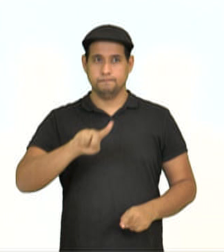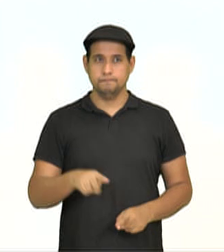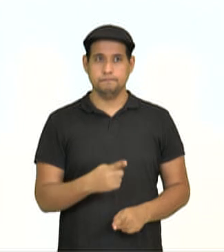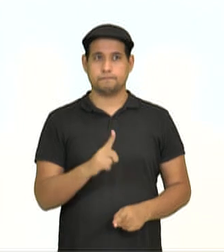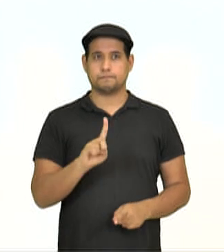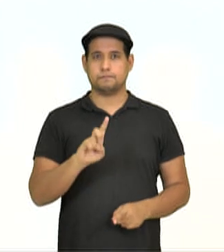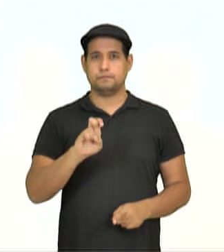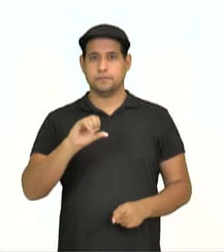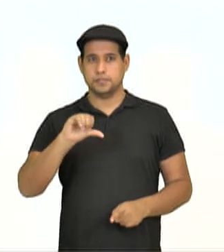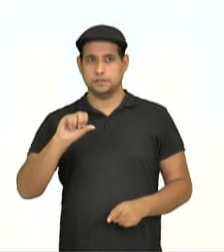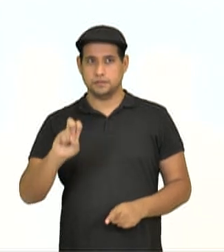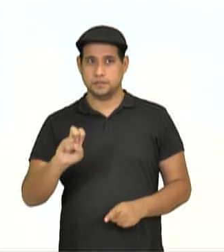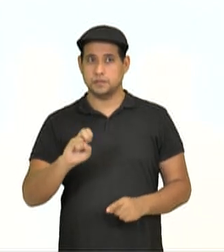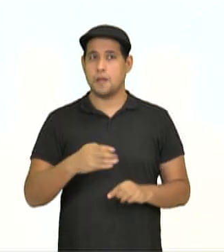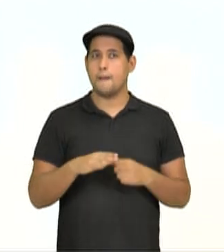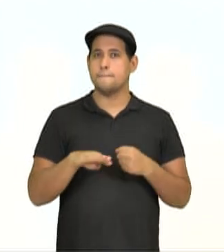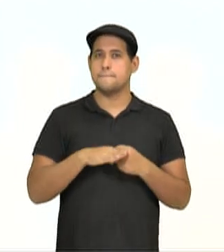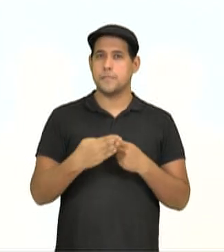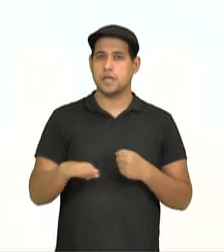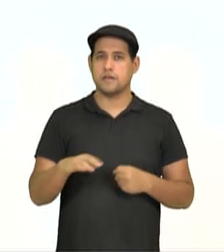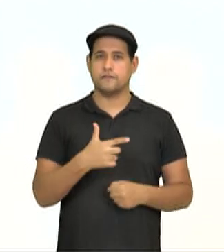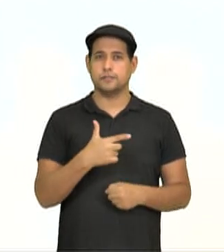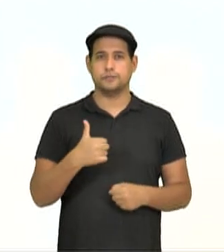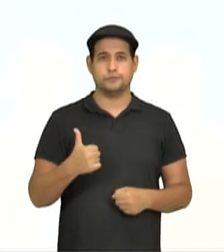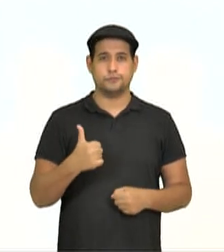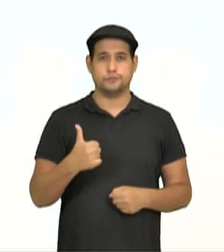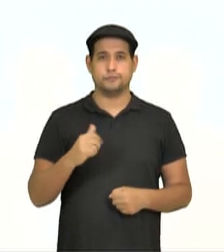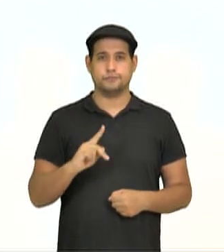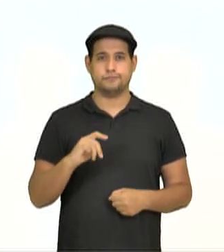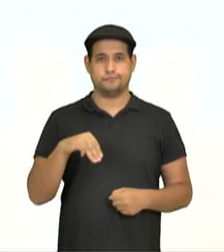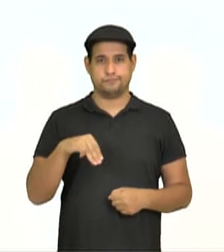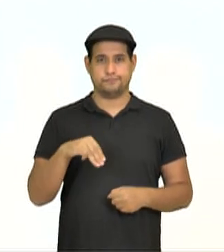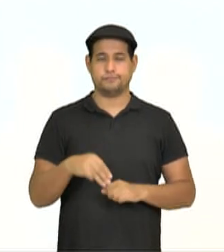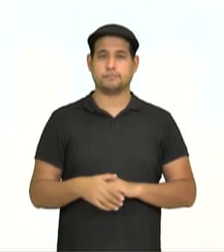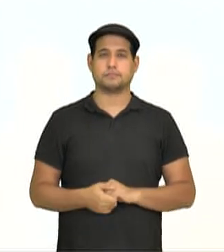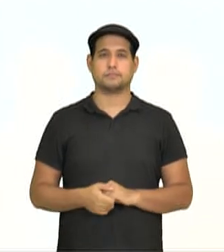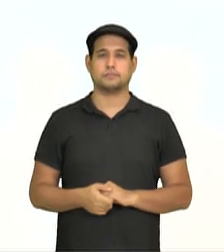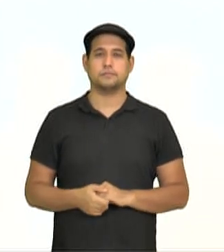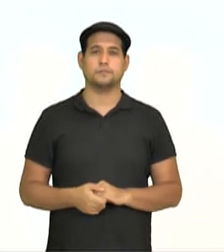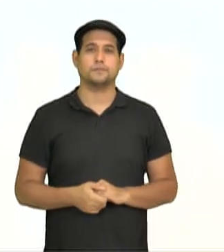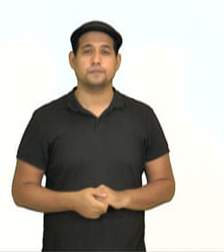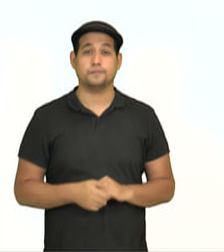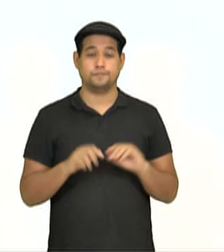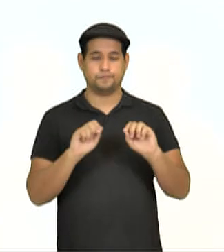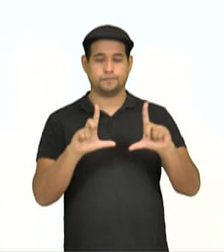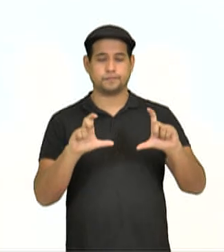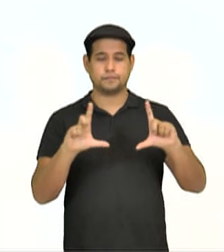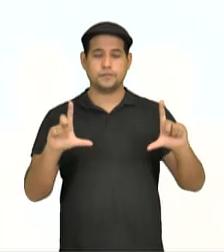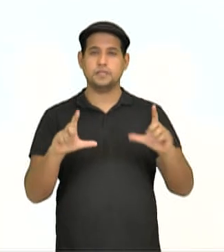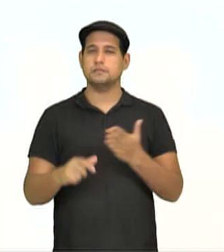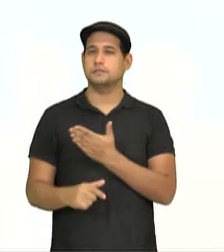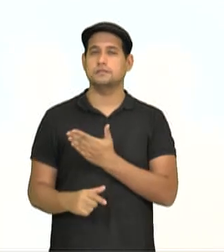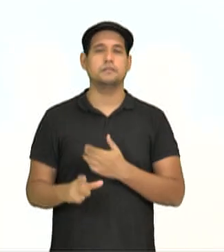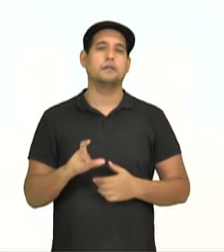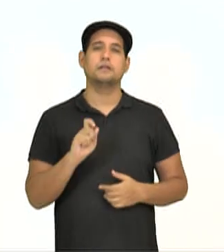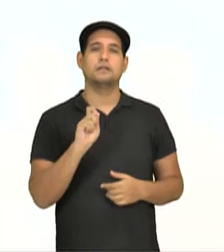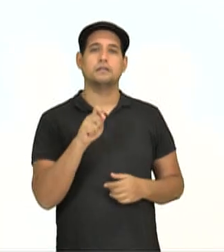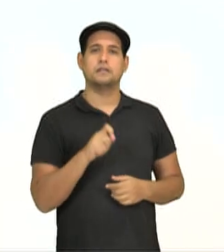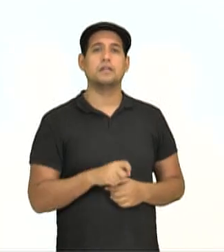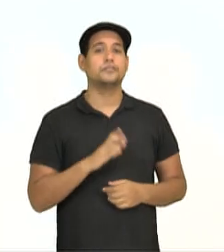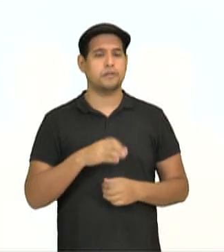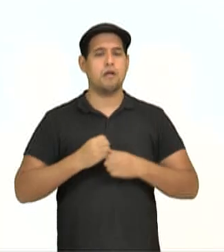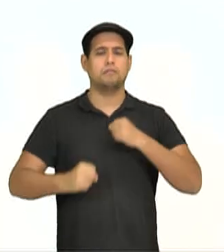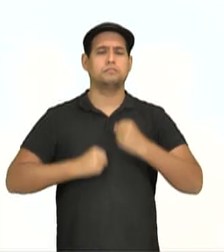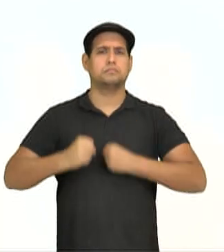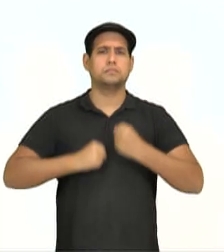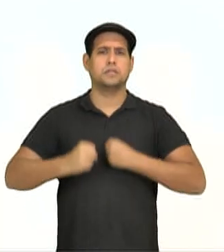meia maratona 21 quilômetros ou 21.000 metros. Aí aqui na imagem vocês podem ver que ele está